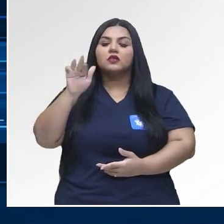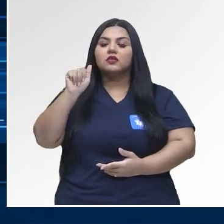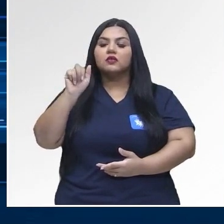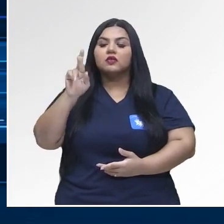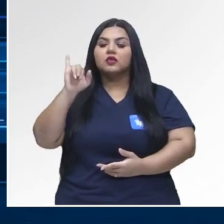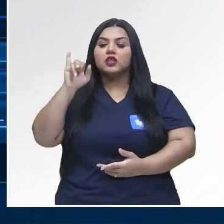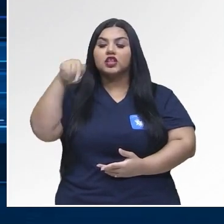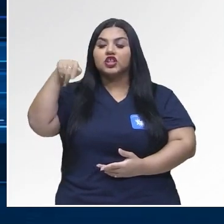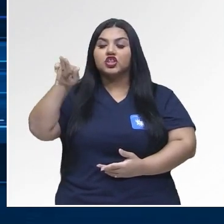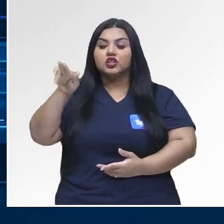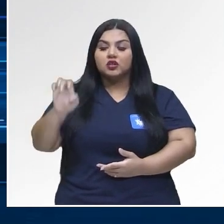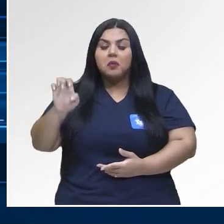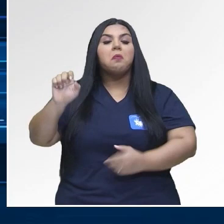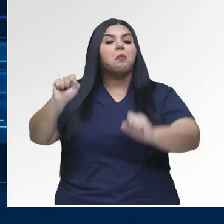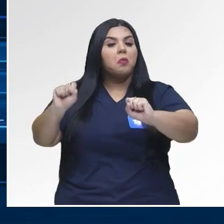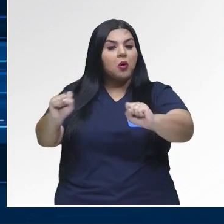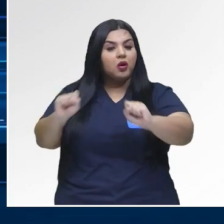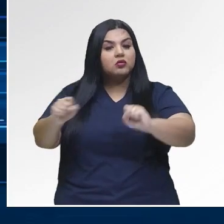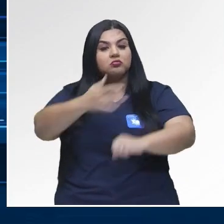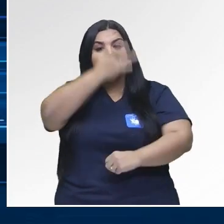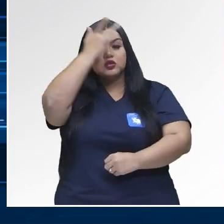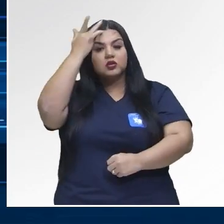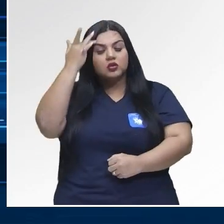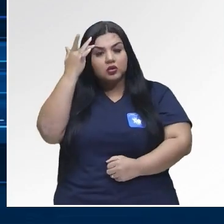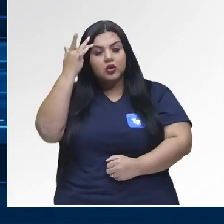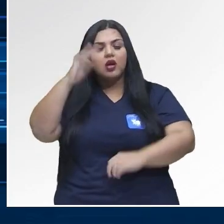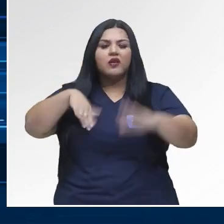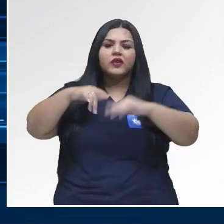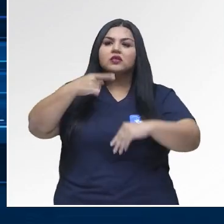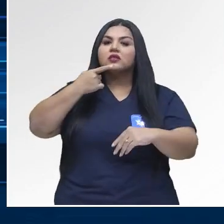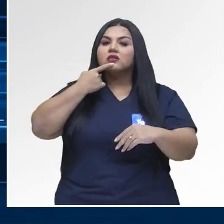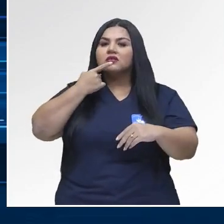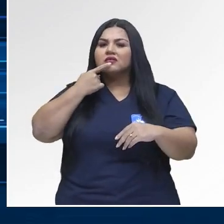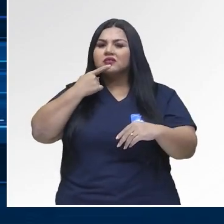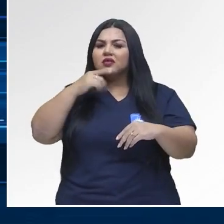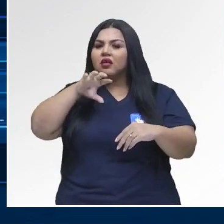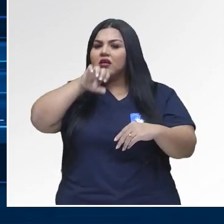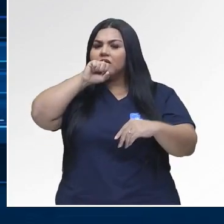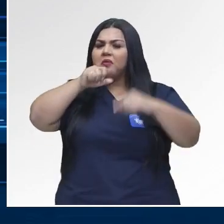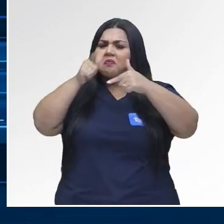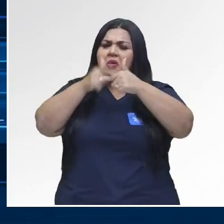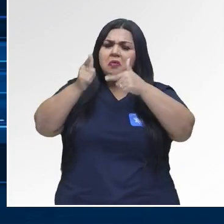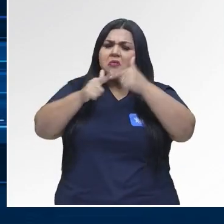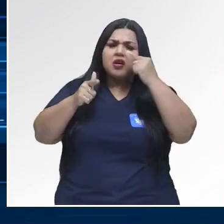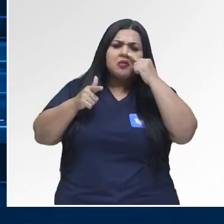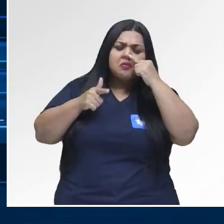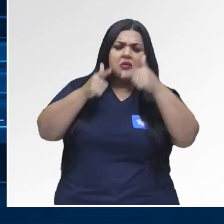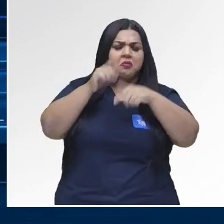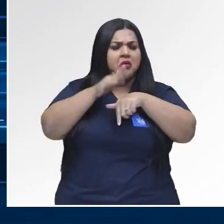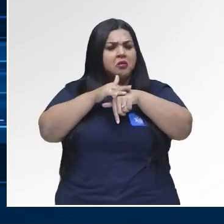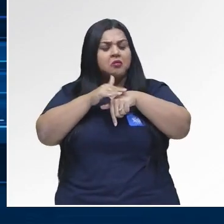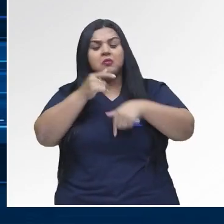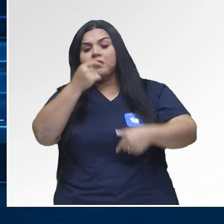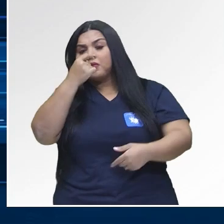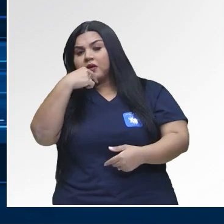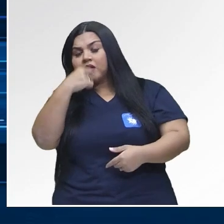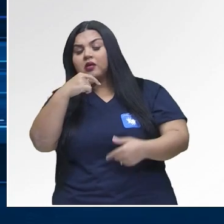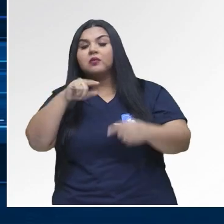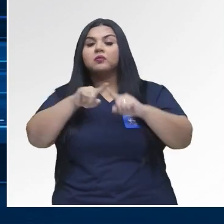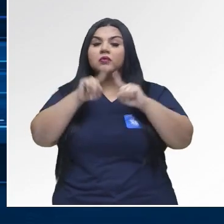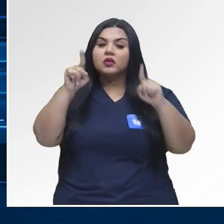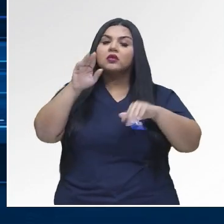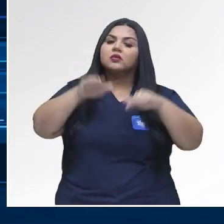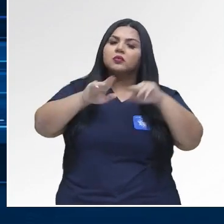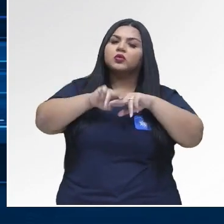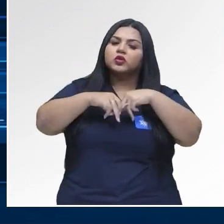falei para vocês, pode ser que a pessoa respire pela boca, né? Tem algum problema nasal ali, uma gripe, alguma coisa. Então, por isso que